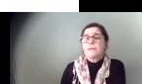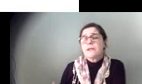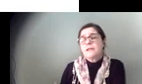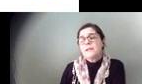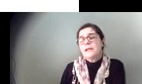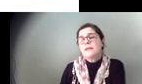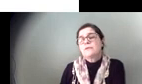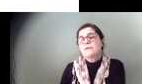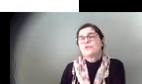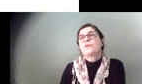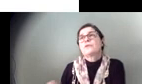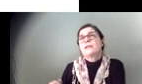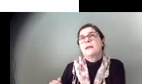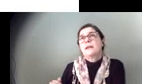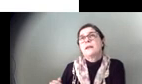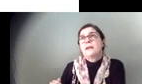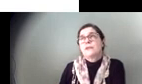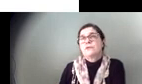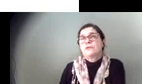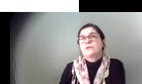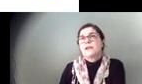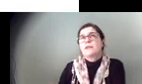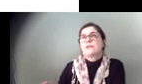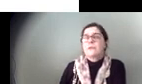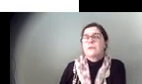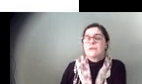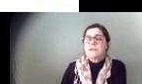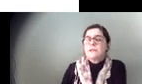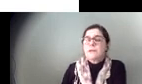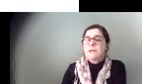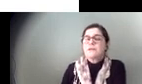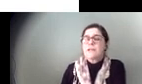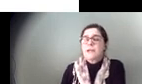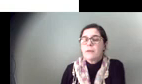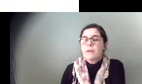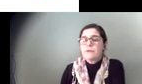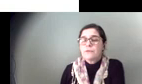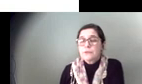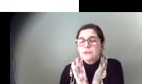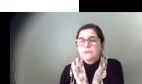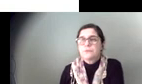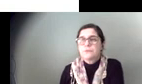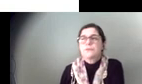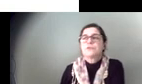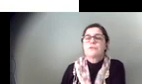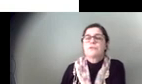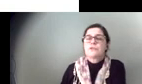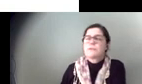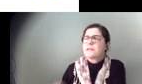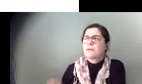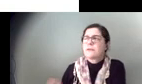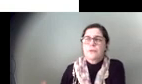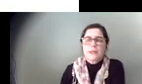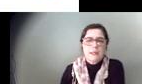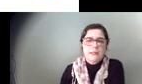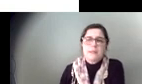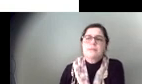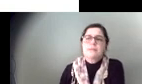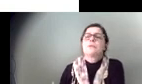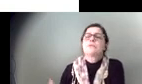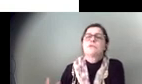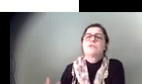acontecia? Terminava os jogos, né? Os alunos lá ficavam meio desanimados e acabavam faltando. Então, os professores precisavam